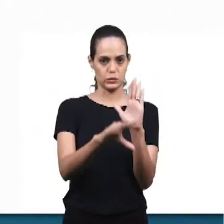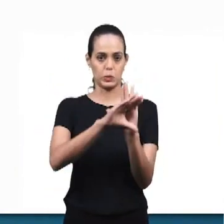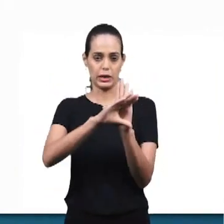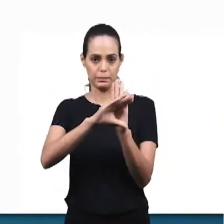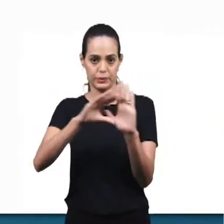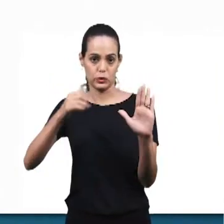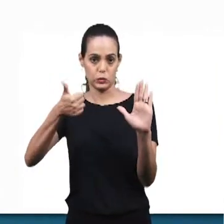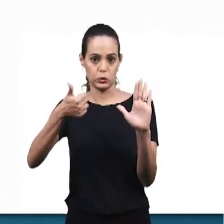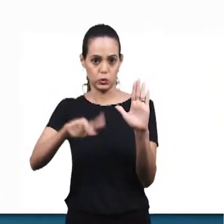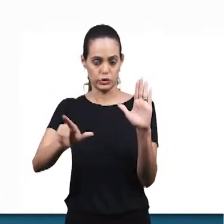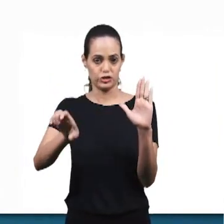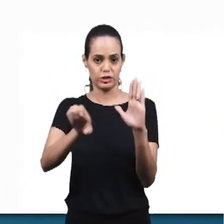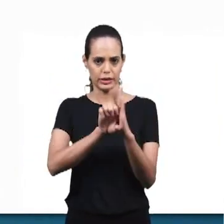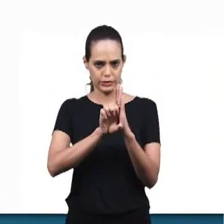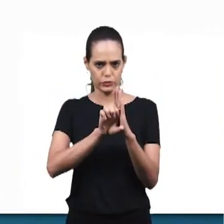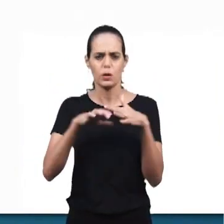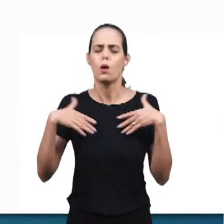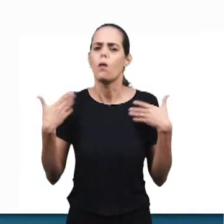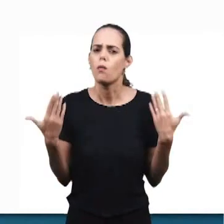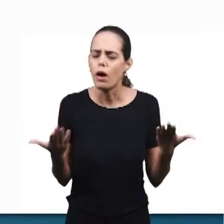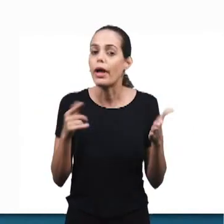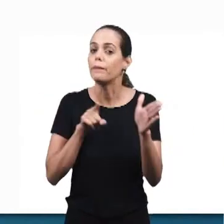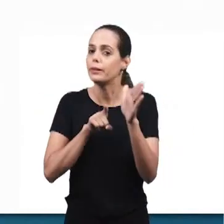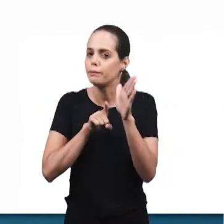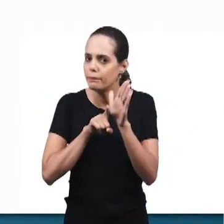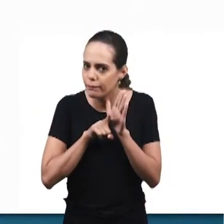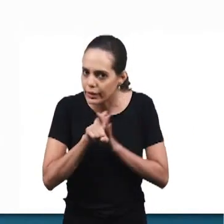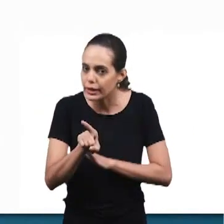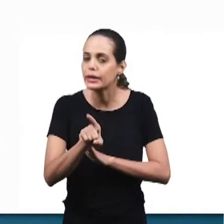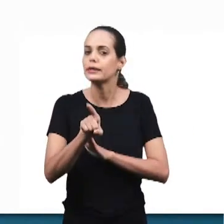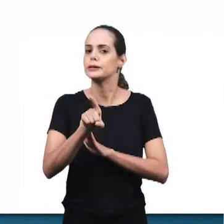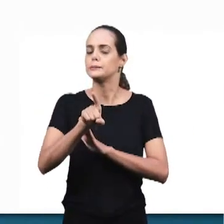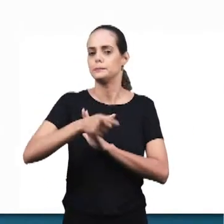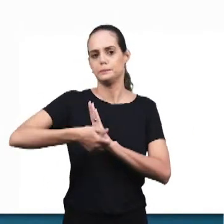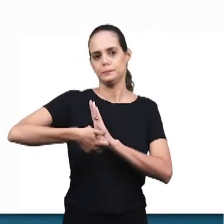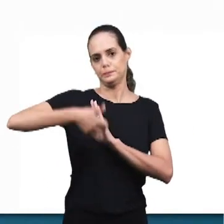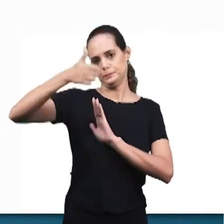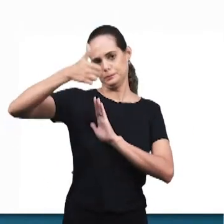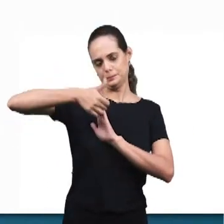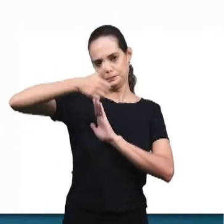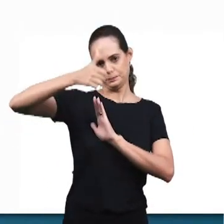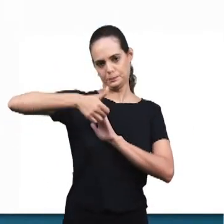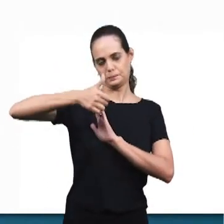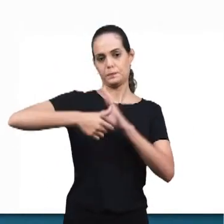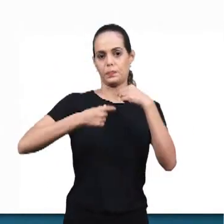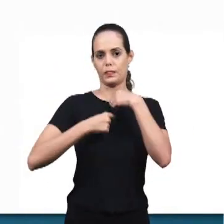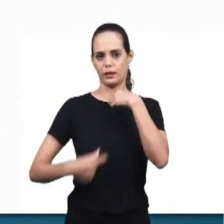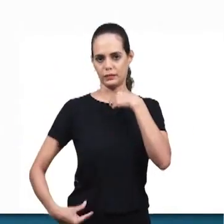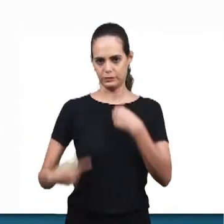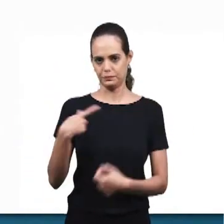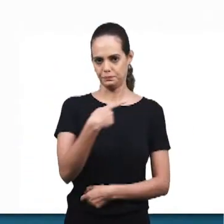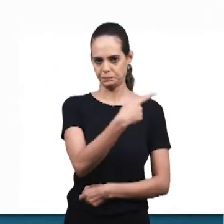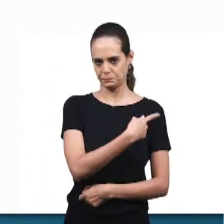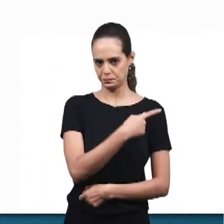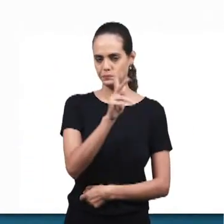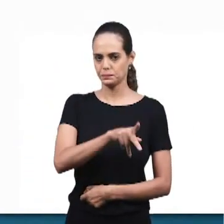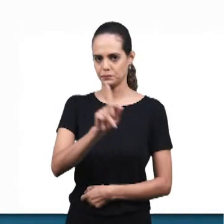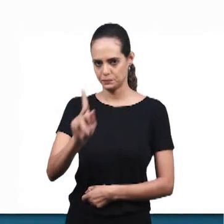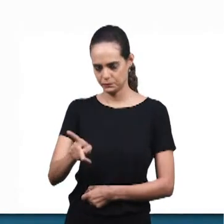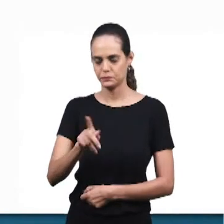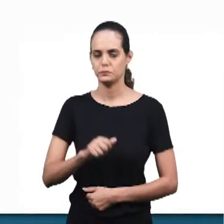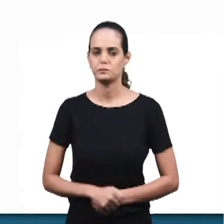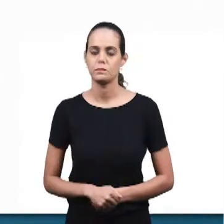verso 23 do capítulo 12 de Êxodo. Então é a primeira pergunta destinada a pastores, obreiros e professoras. Vamos à